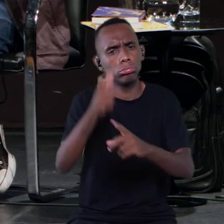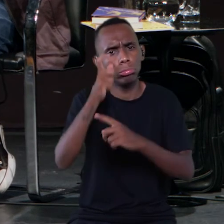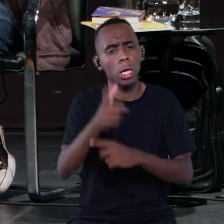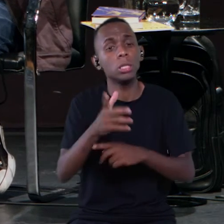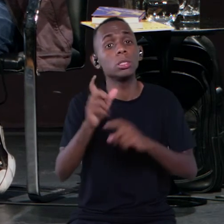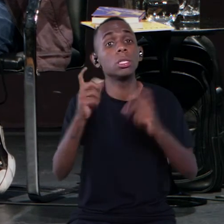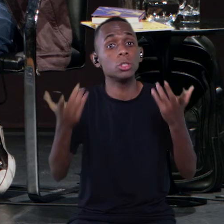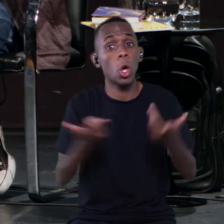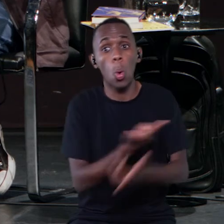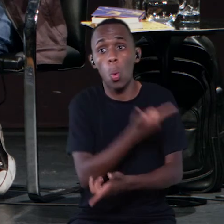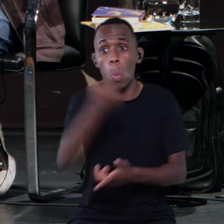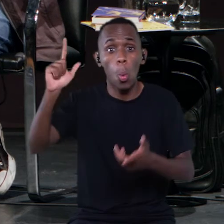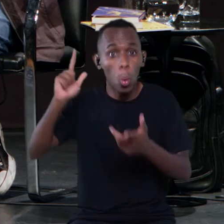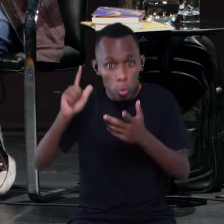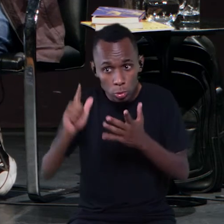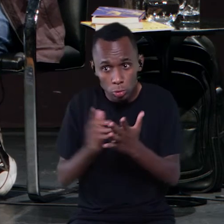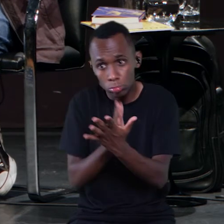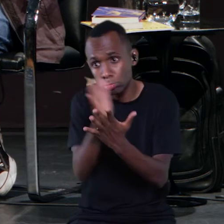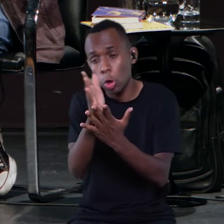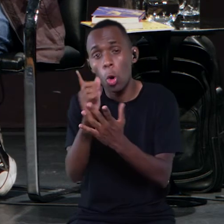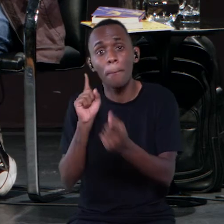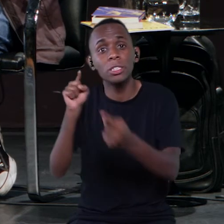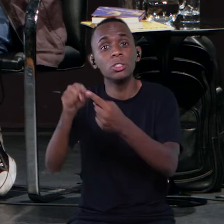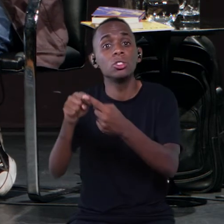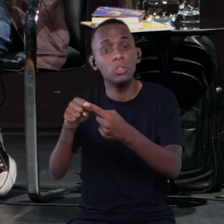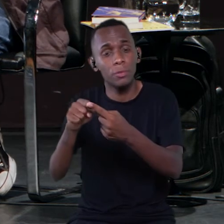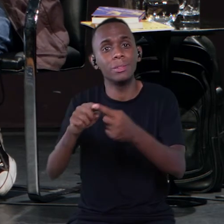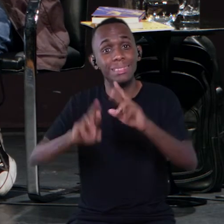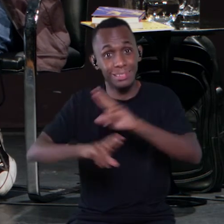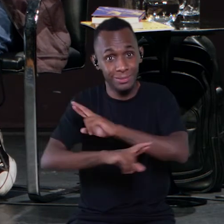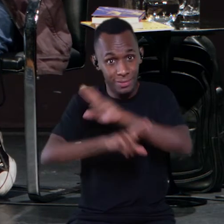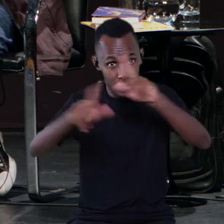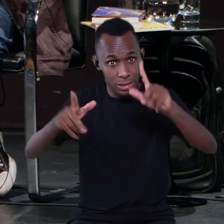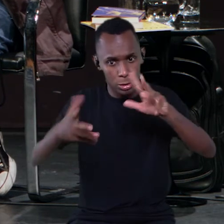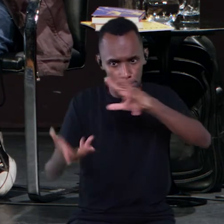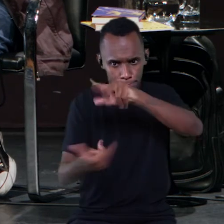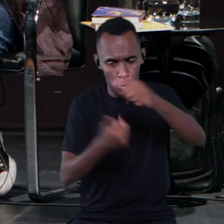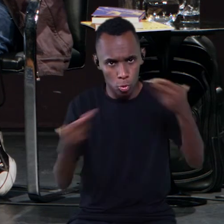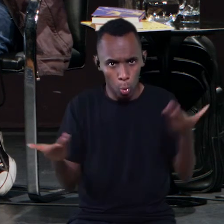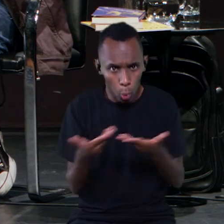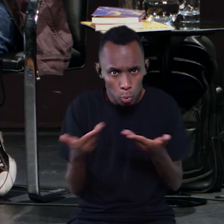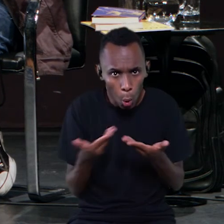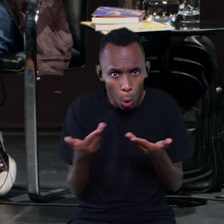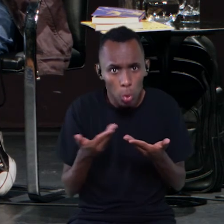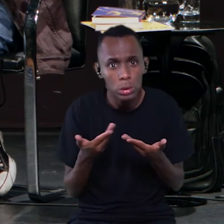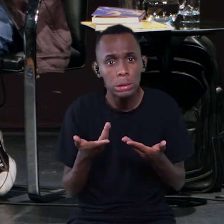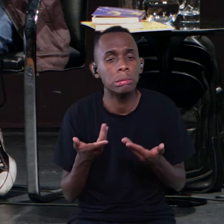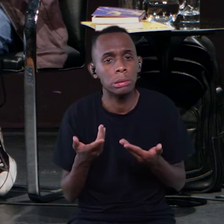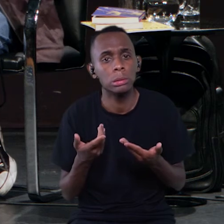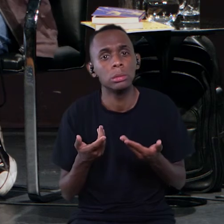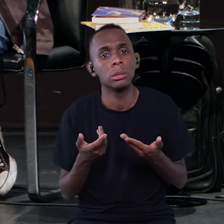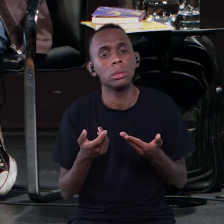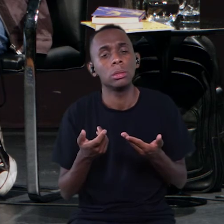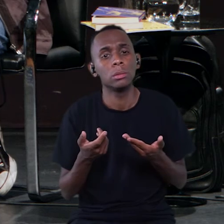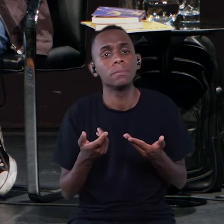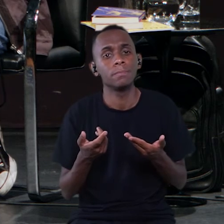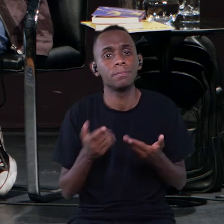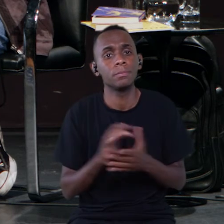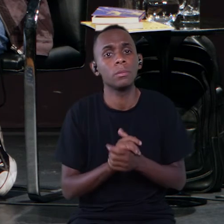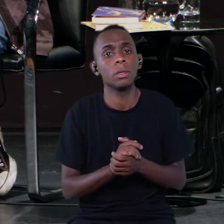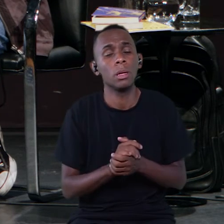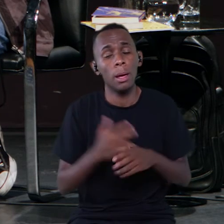interessante, essa outra proposição de mundo, por ser tão diferencial desse mundo que nós temos hoje, acaba, num